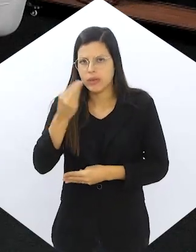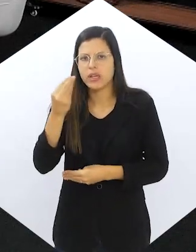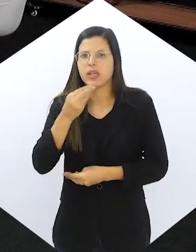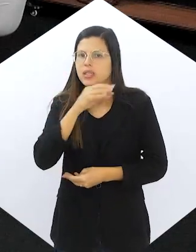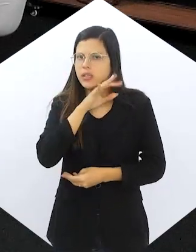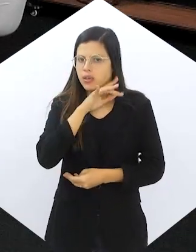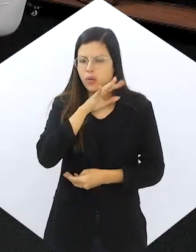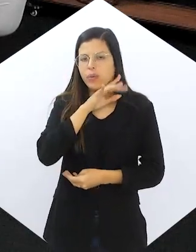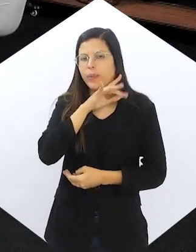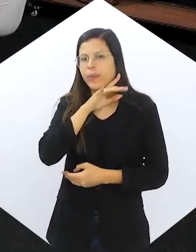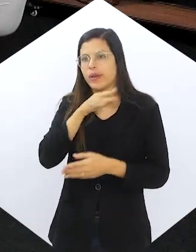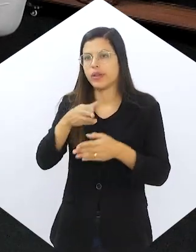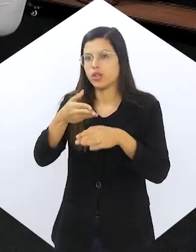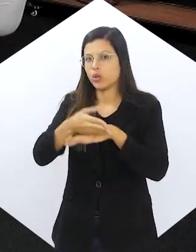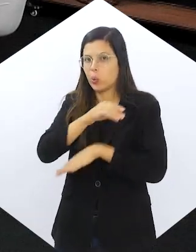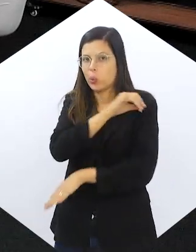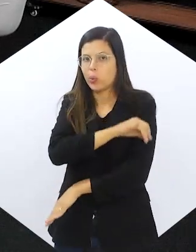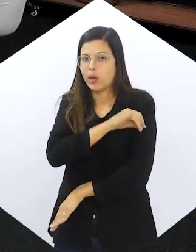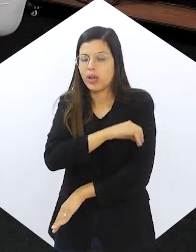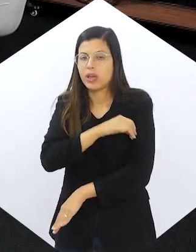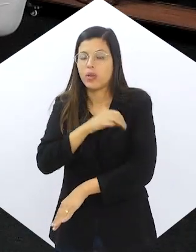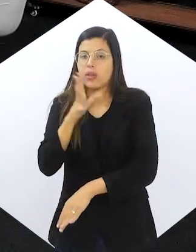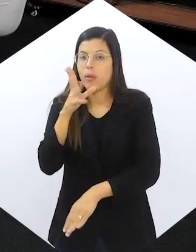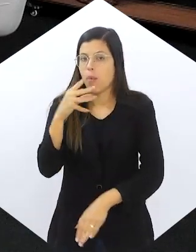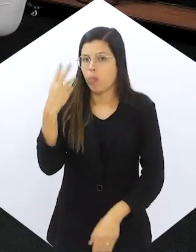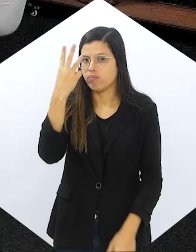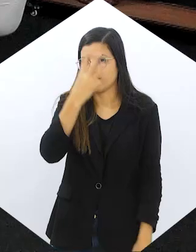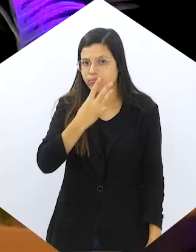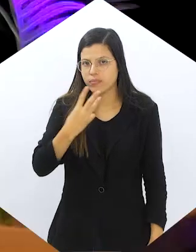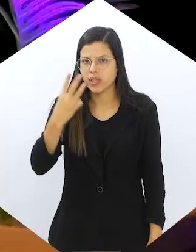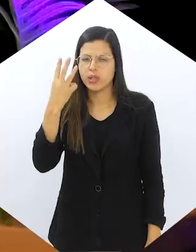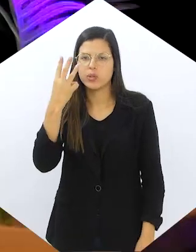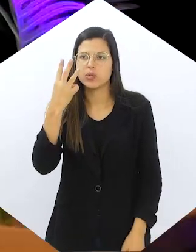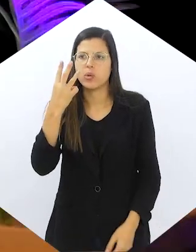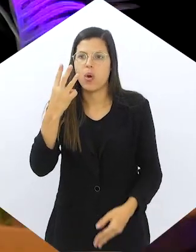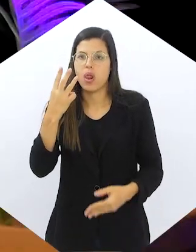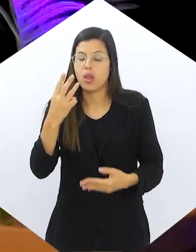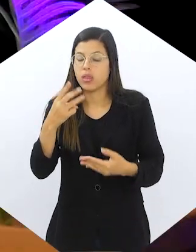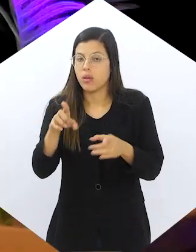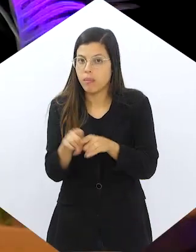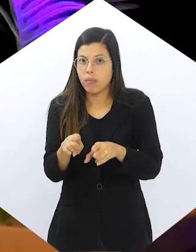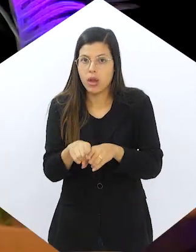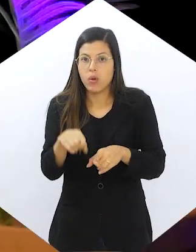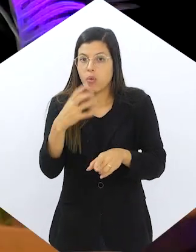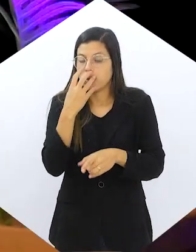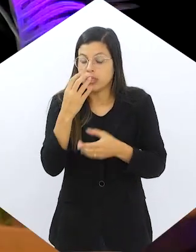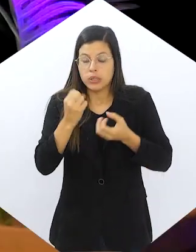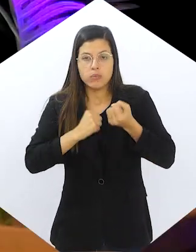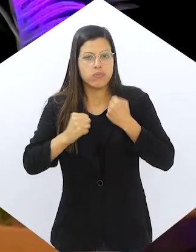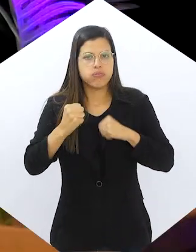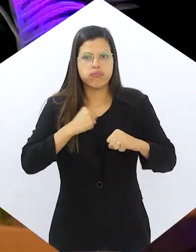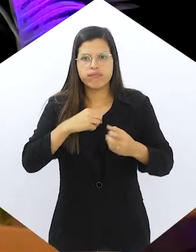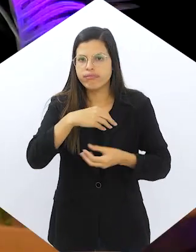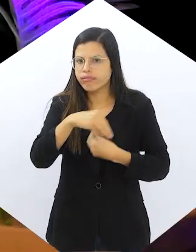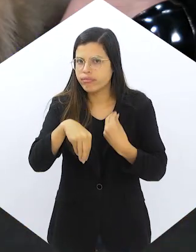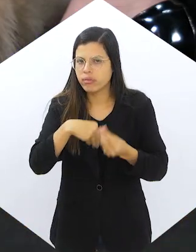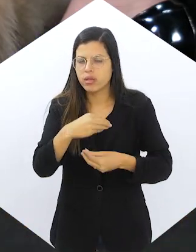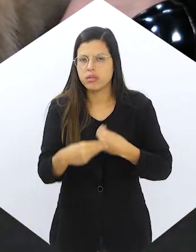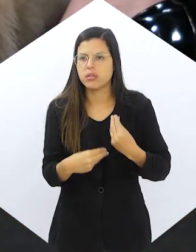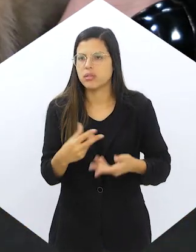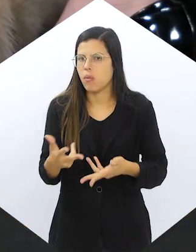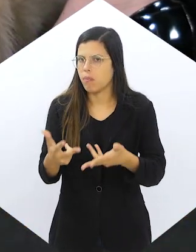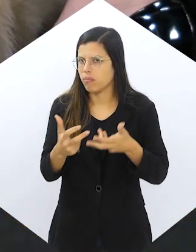no Rio e demorou 3 horas para me entregarem ele. Ele veio extremamente agitado e ali eu vi que